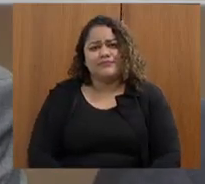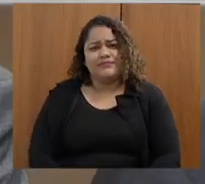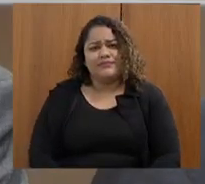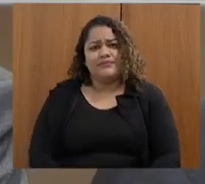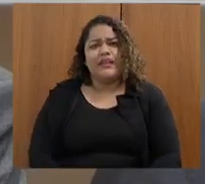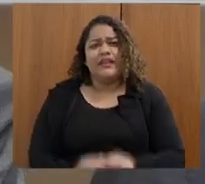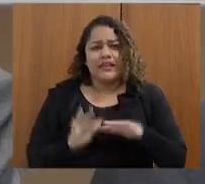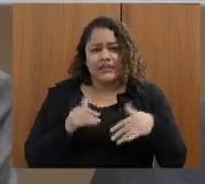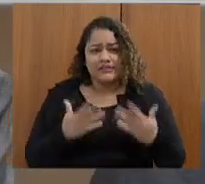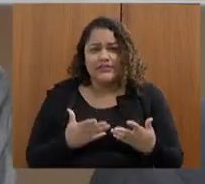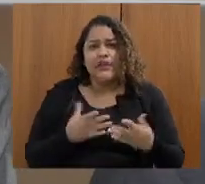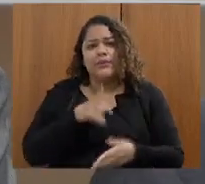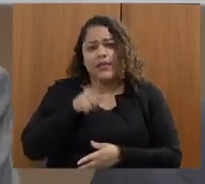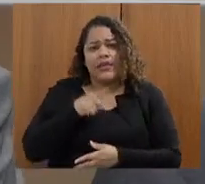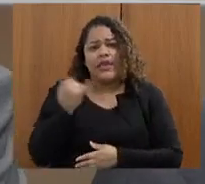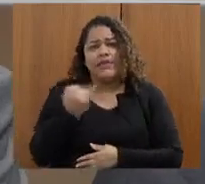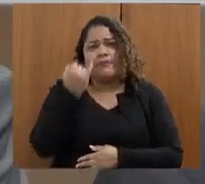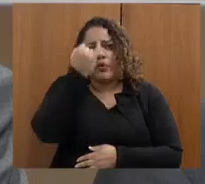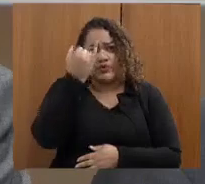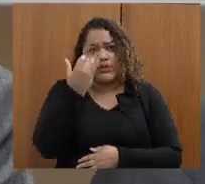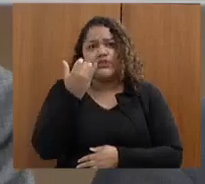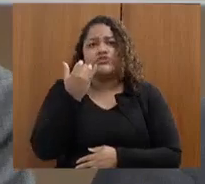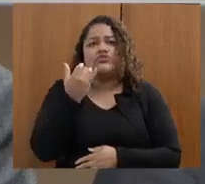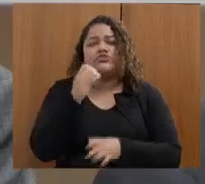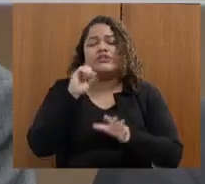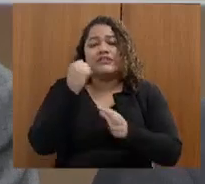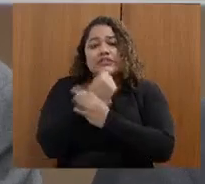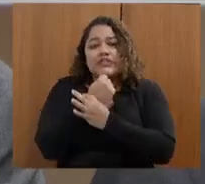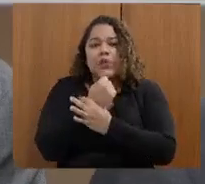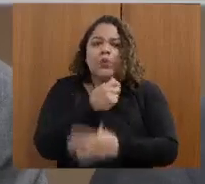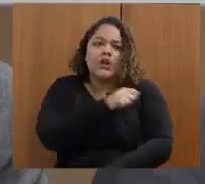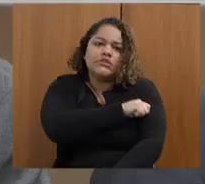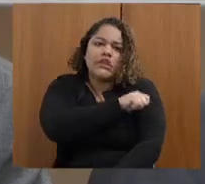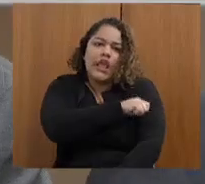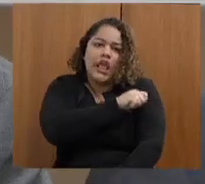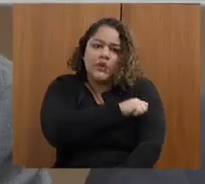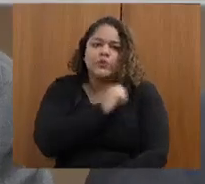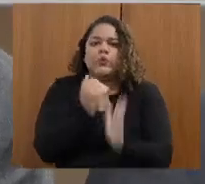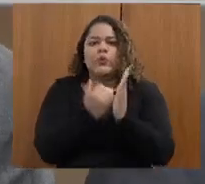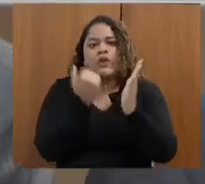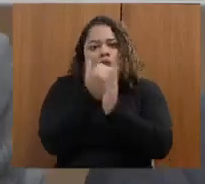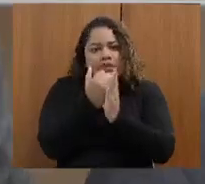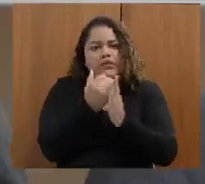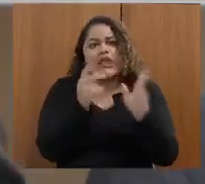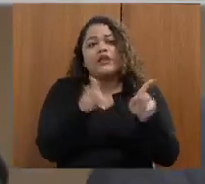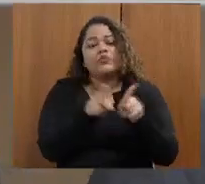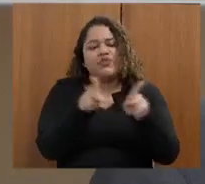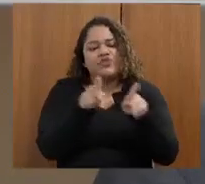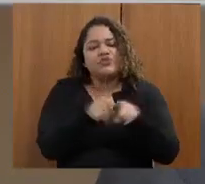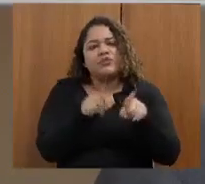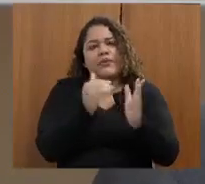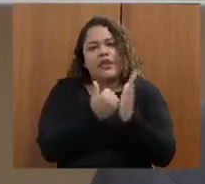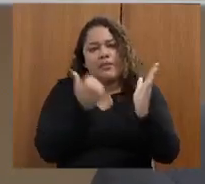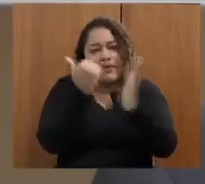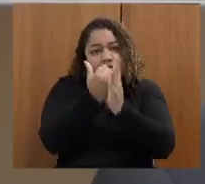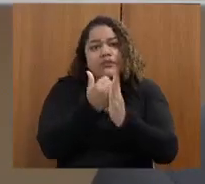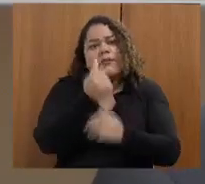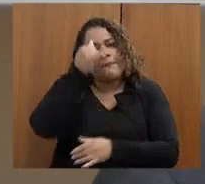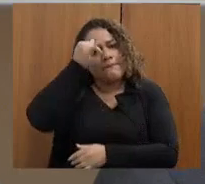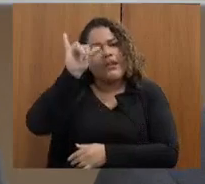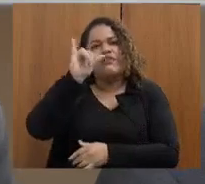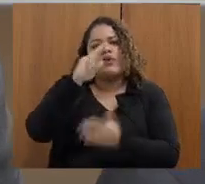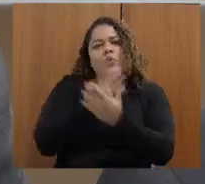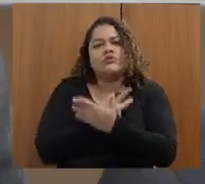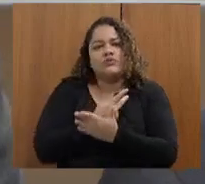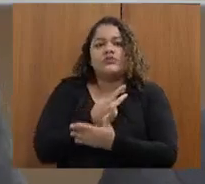é muito importante a gente poder reforçar segurança dos alunos e dos professores para que não aconteça mais o que aconteceu com